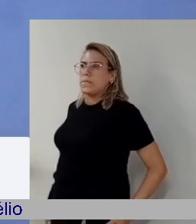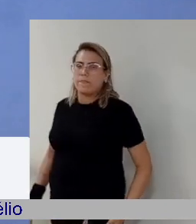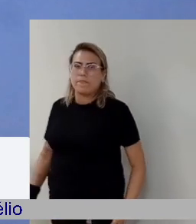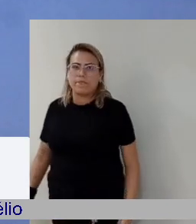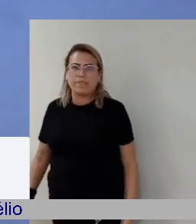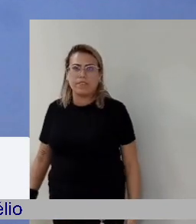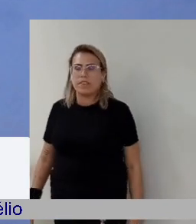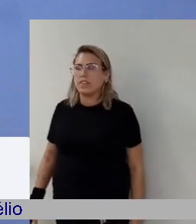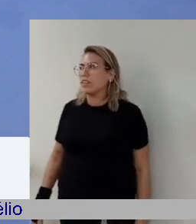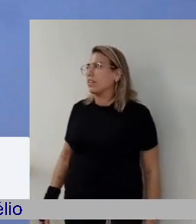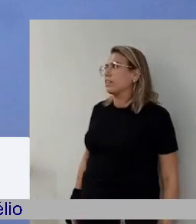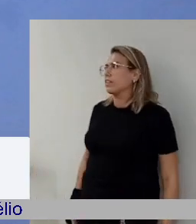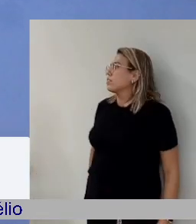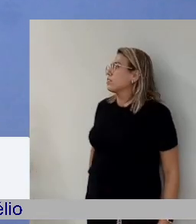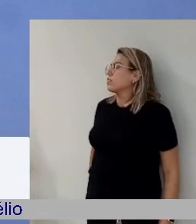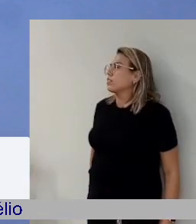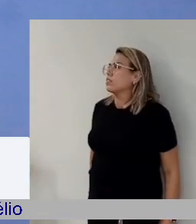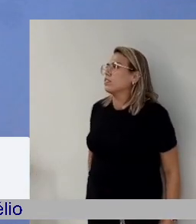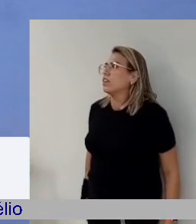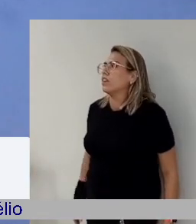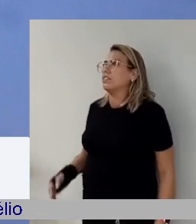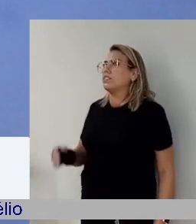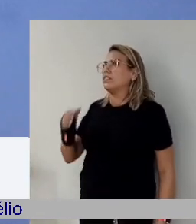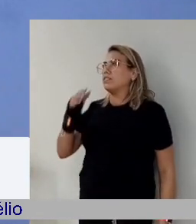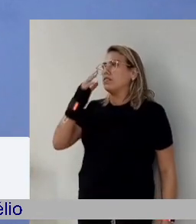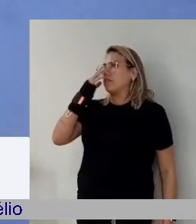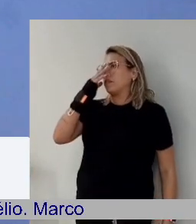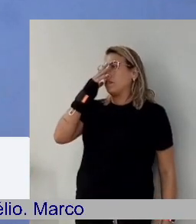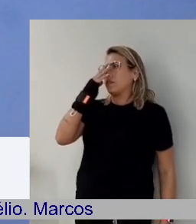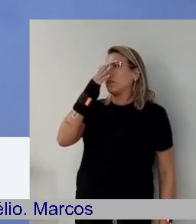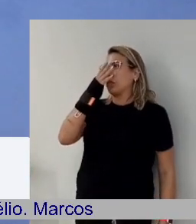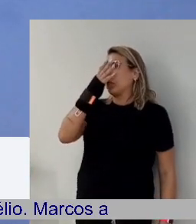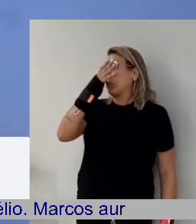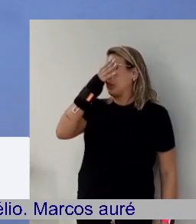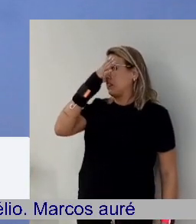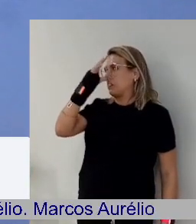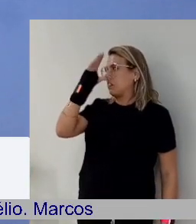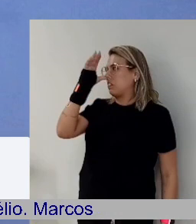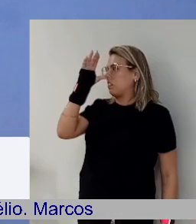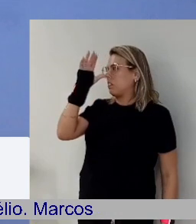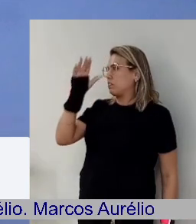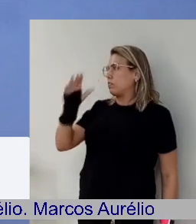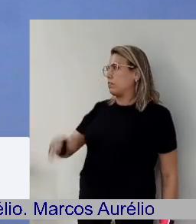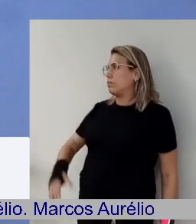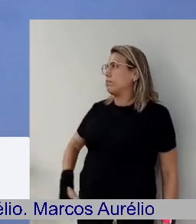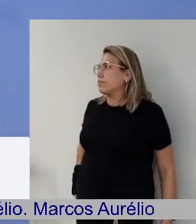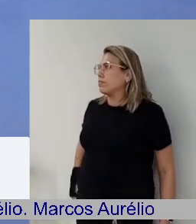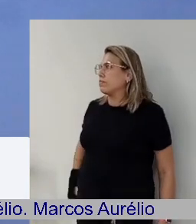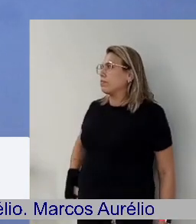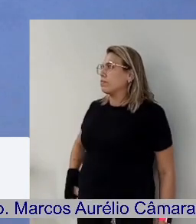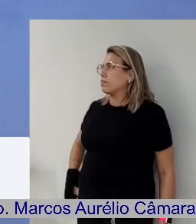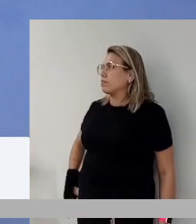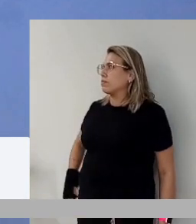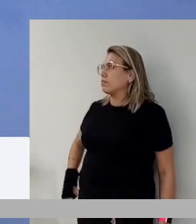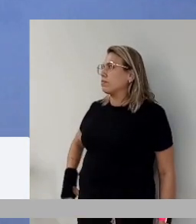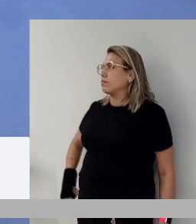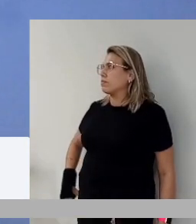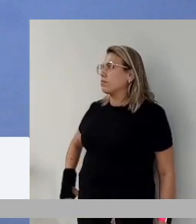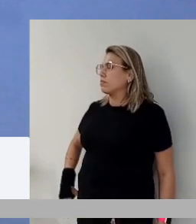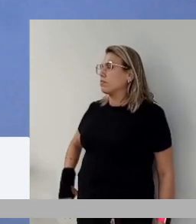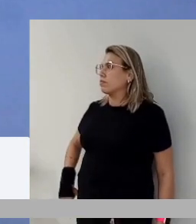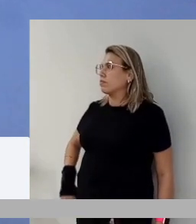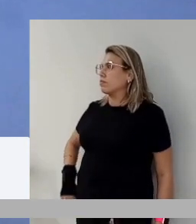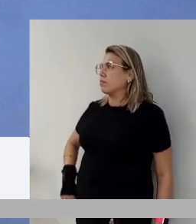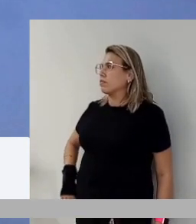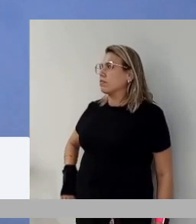Aurélio com a palavra o veria Câmara Municipal de Vereadores de Tabuleiro do Norte a